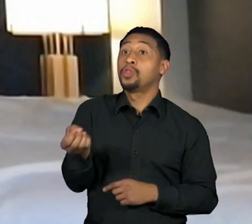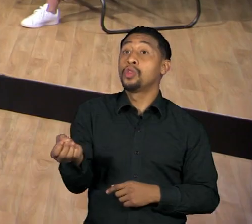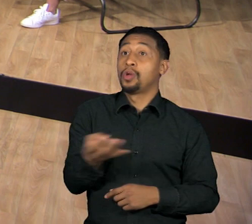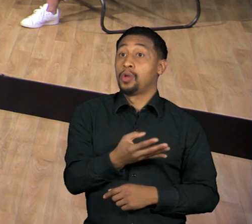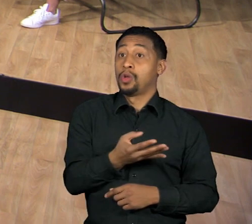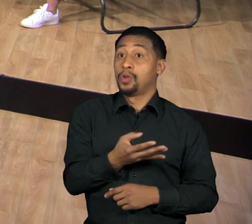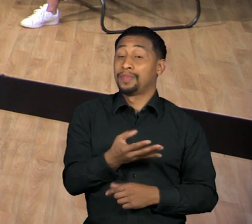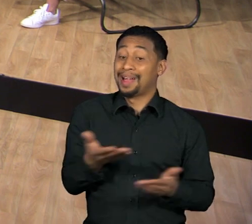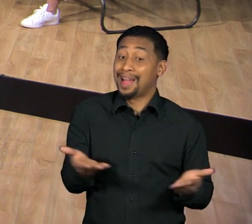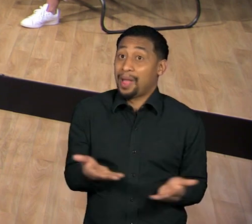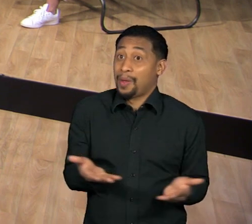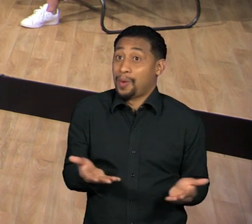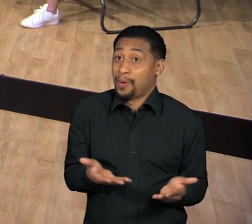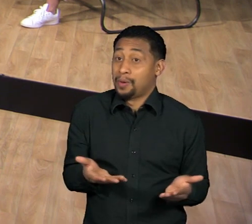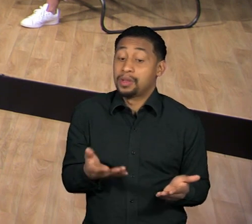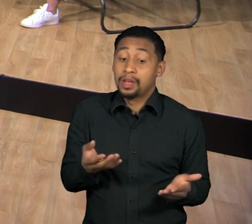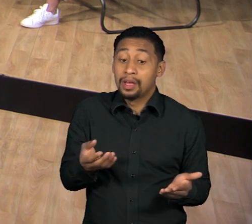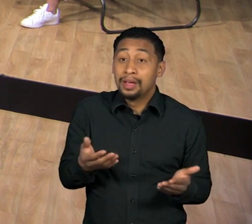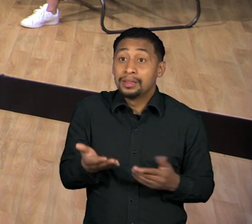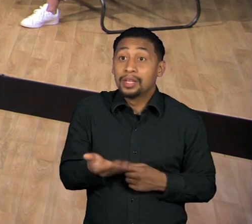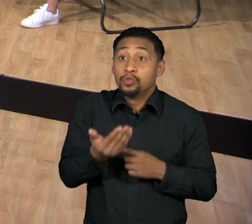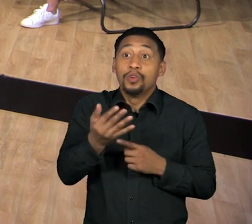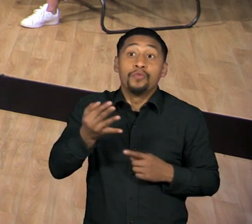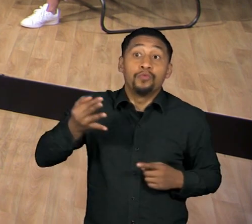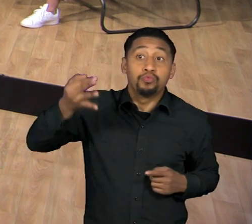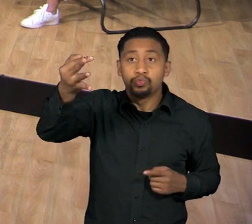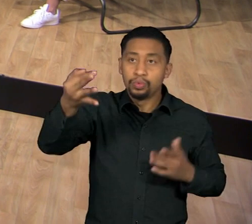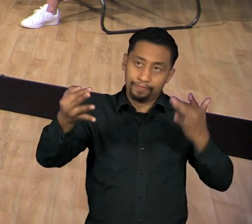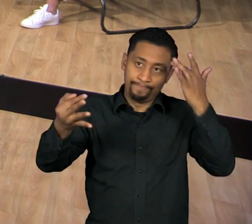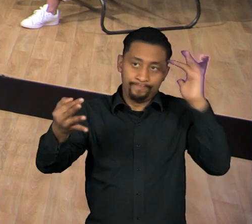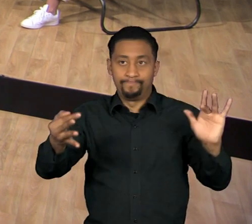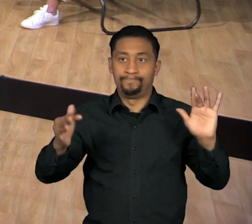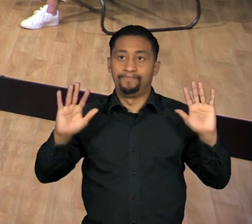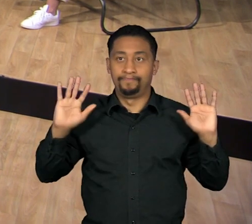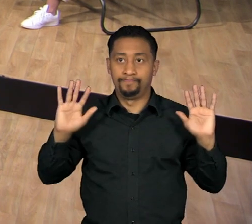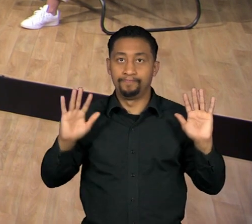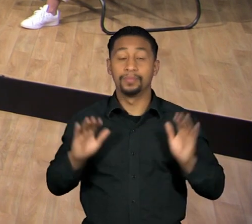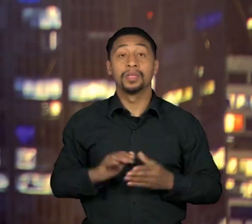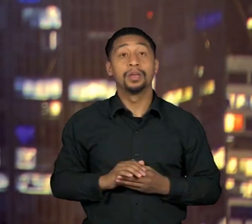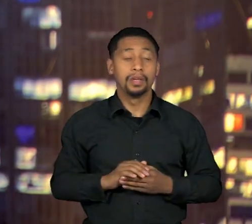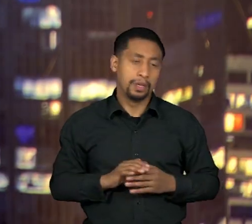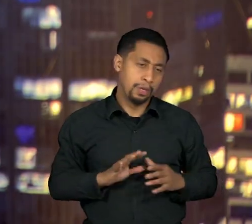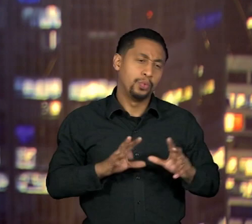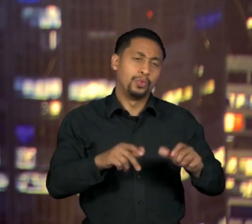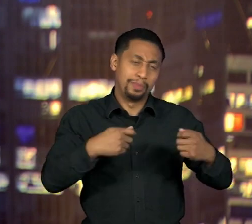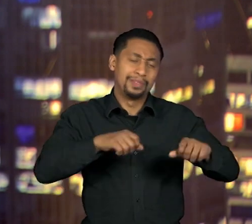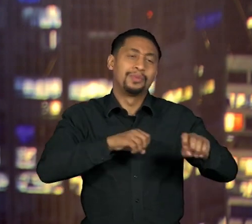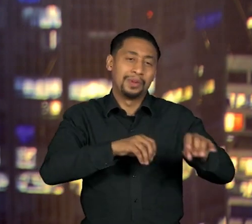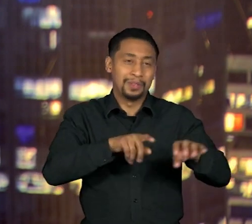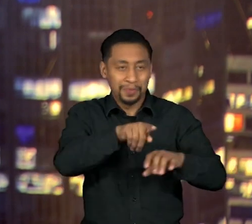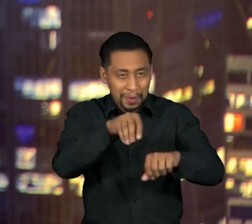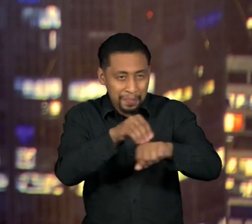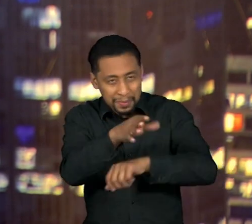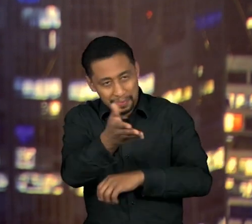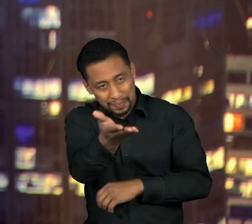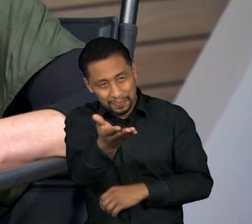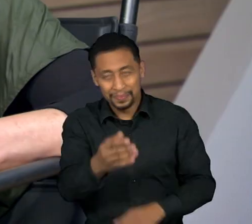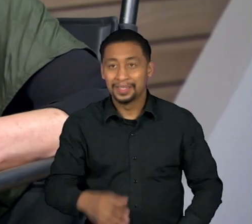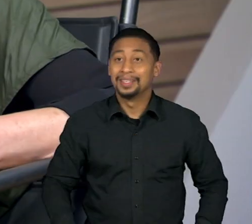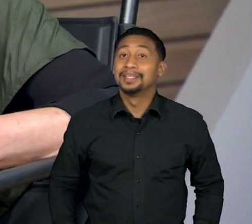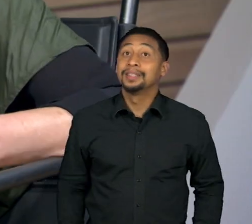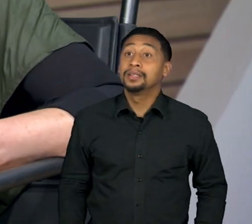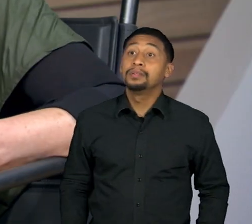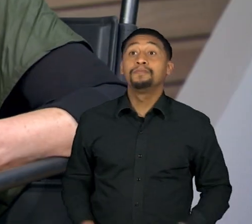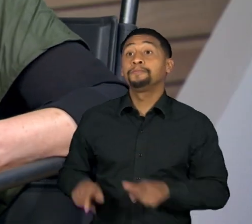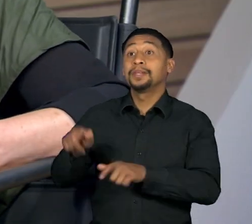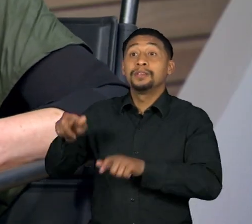falando no futuro. Sim. É uma questão de educação. Tudo passa pela educação. Recadinho final, Dora. Eu acho que as pessoas